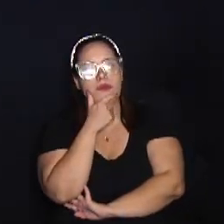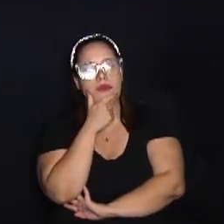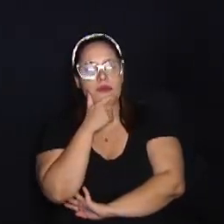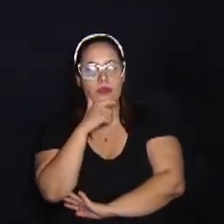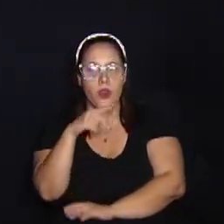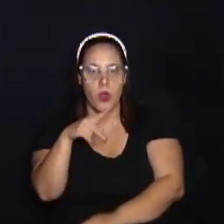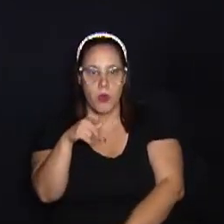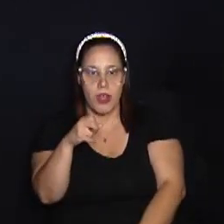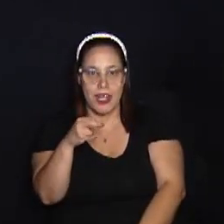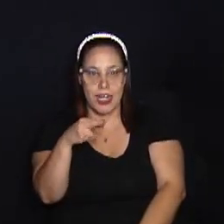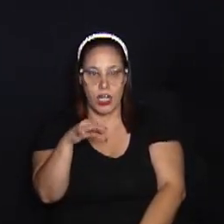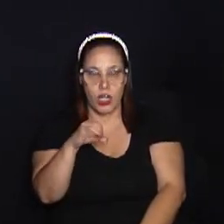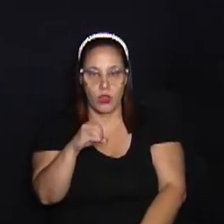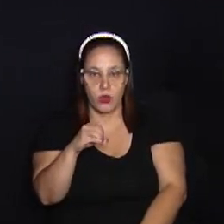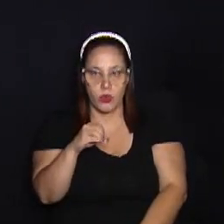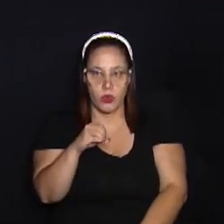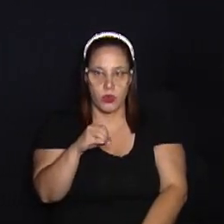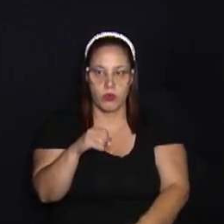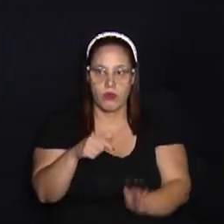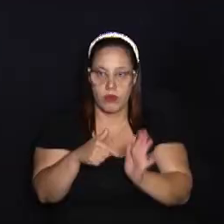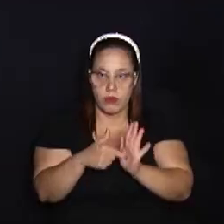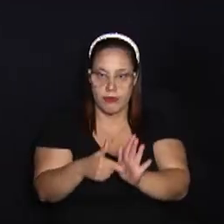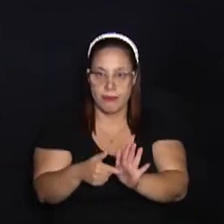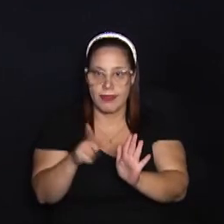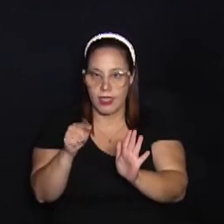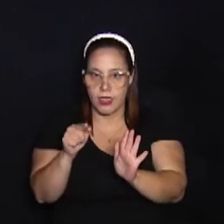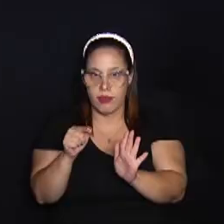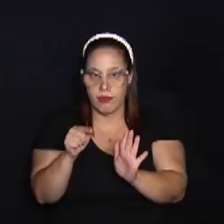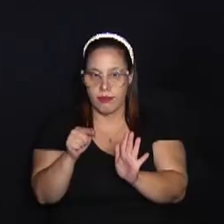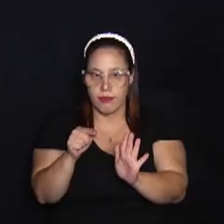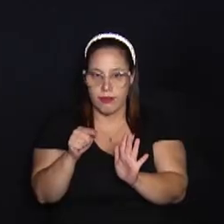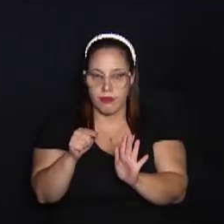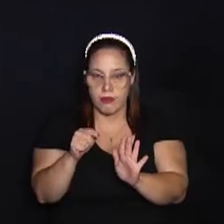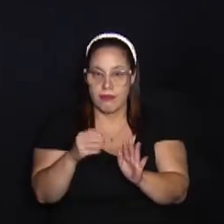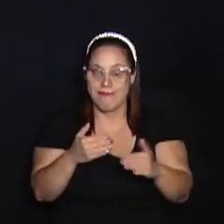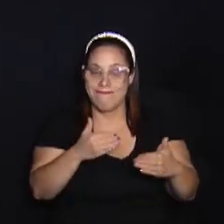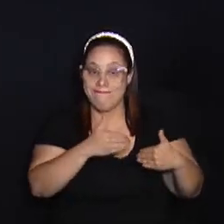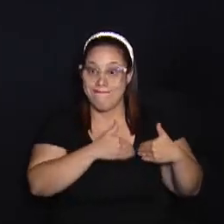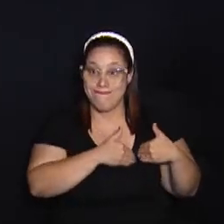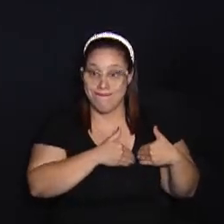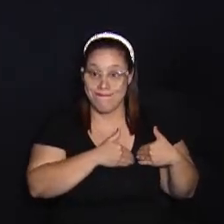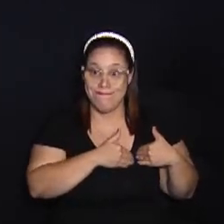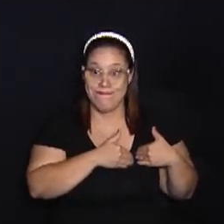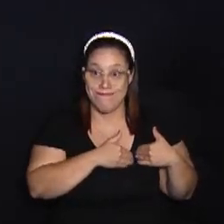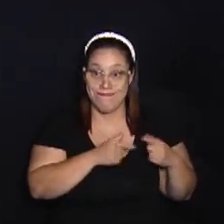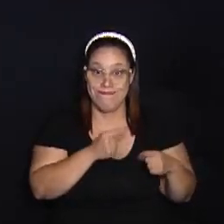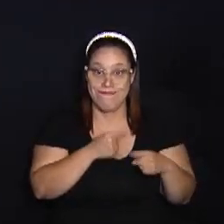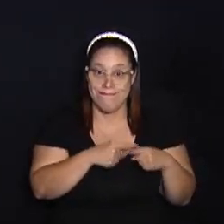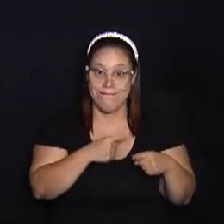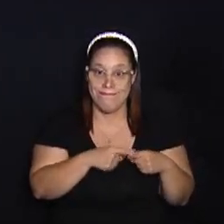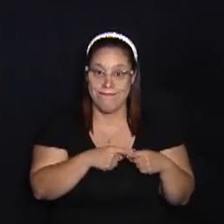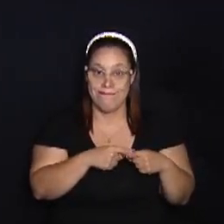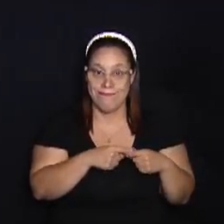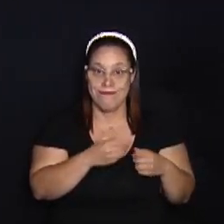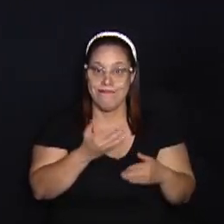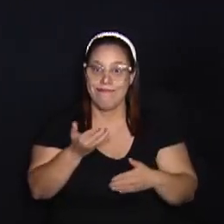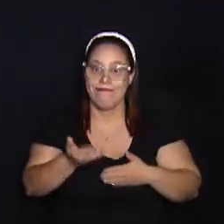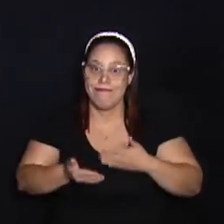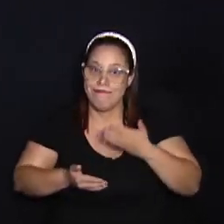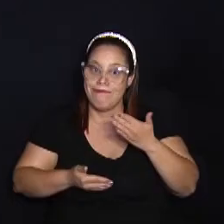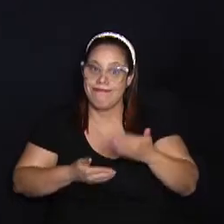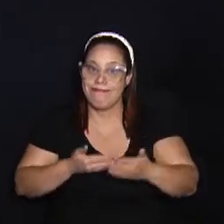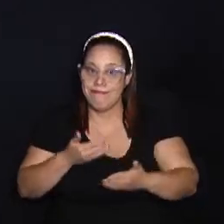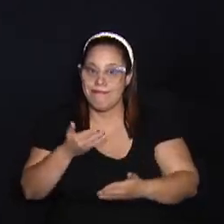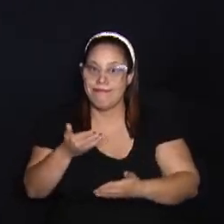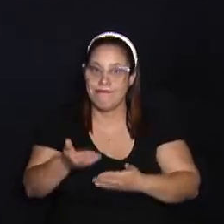que o paisagismo, né, e o paisagista em si, ele tem uma responsabilidade muito grande, porque a gente está